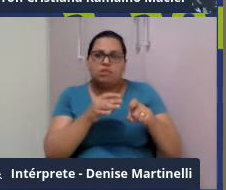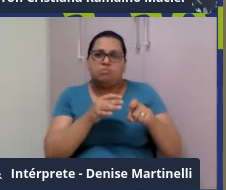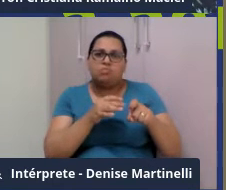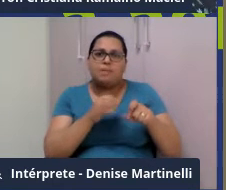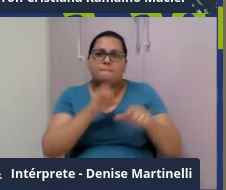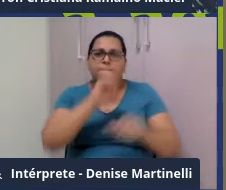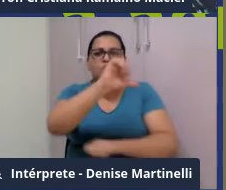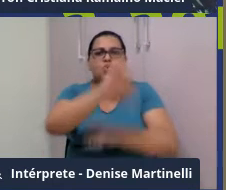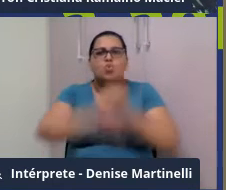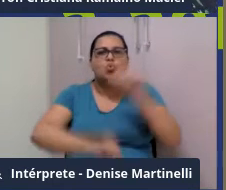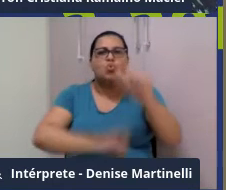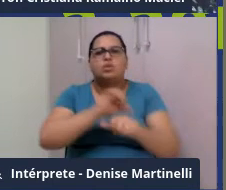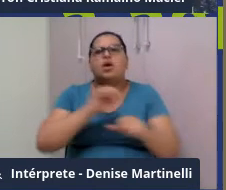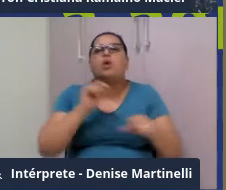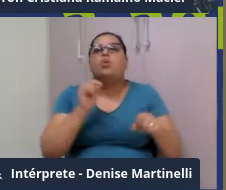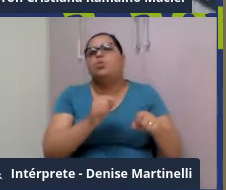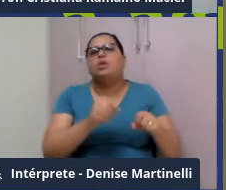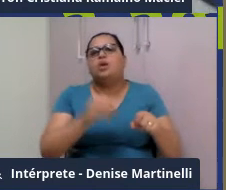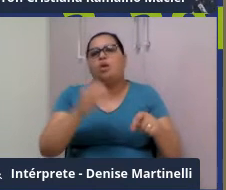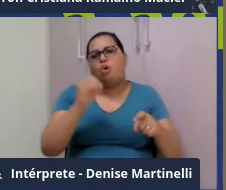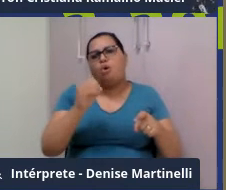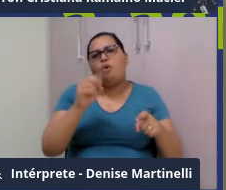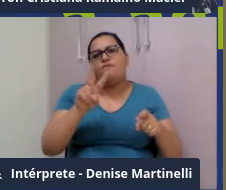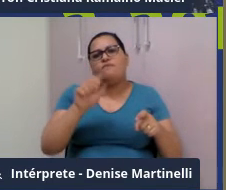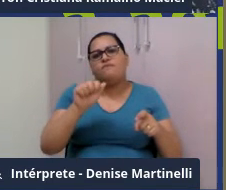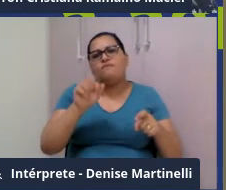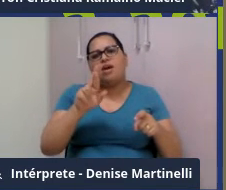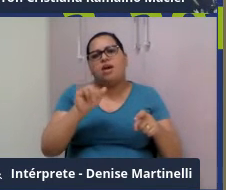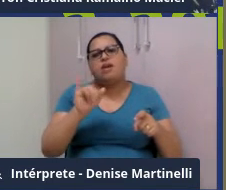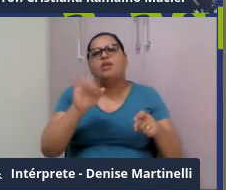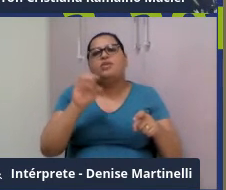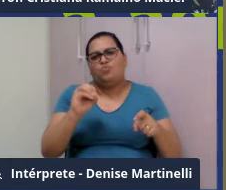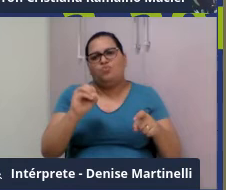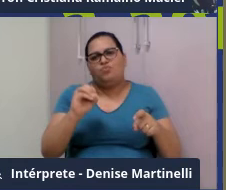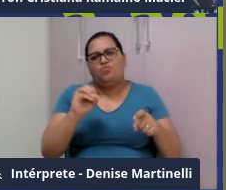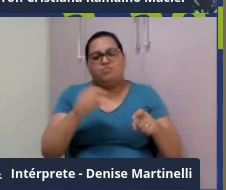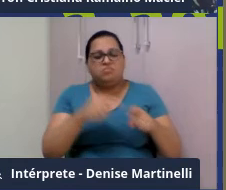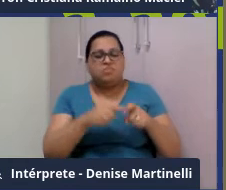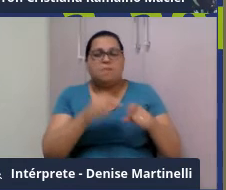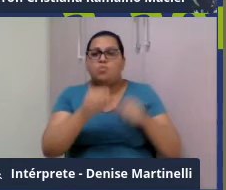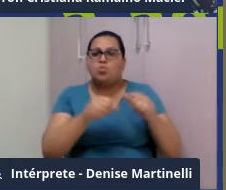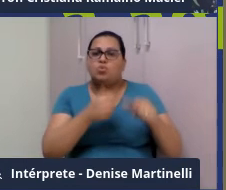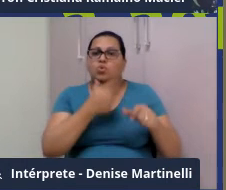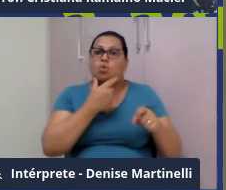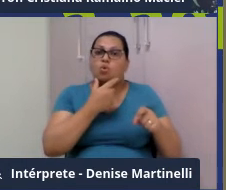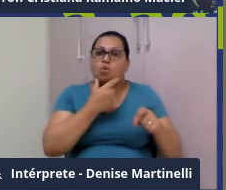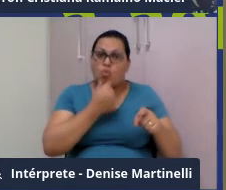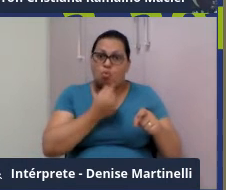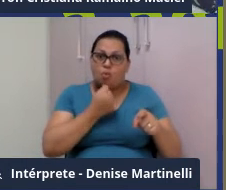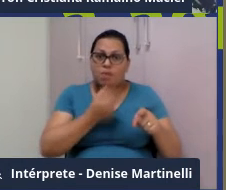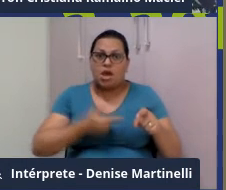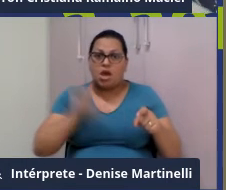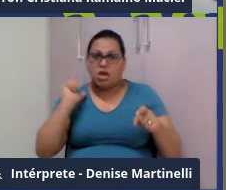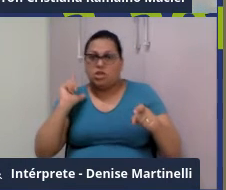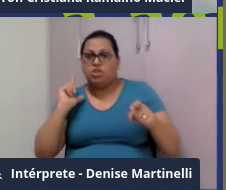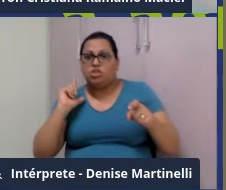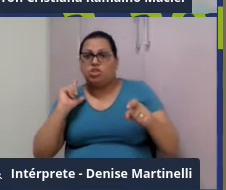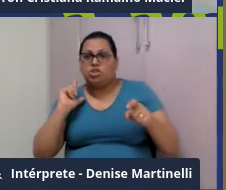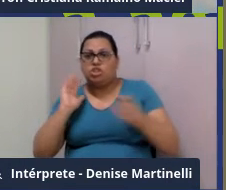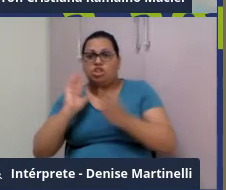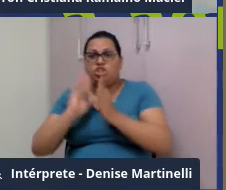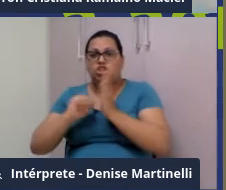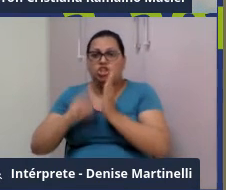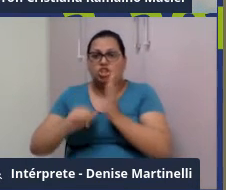Então, se eu tenho um macho que eu silenciei aquele gene, impedi que ele se expressasse, e ele